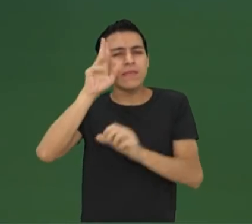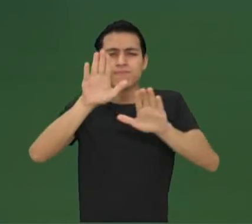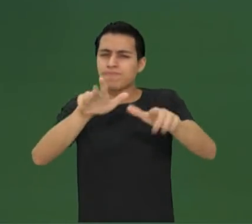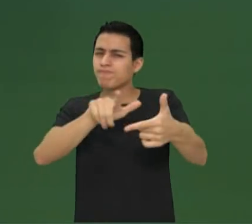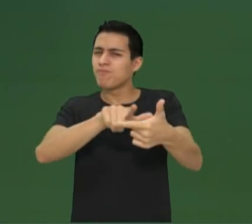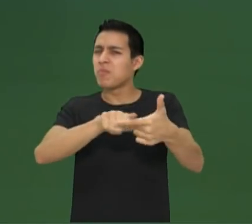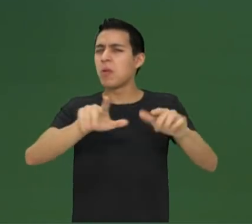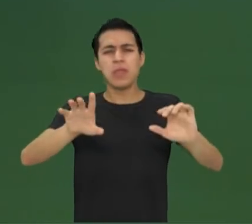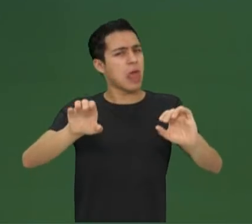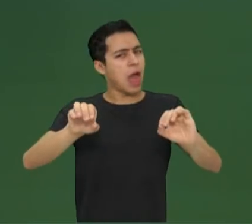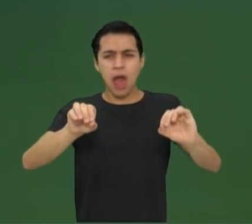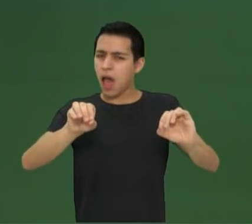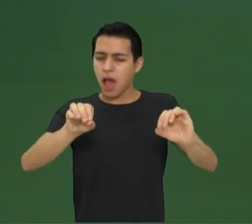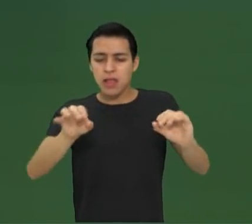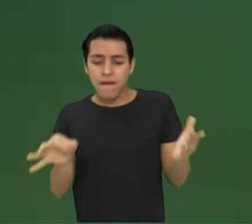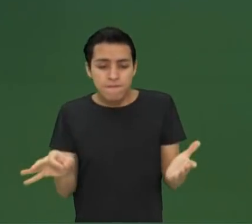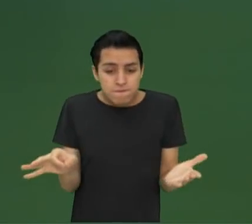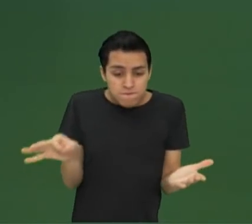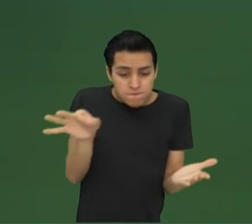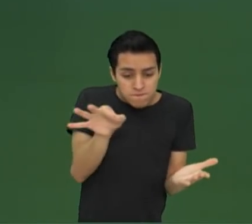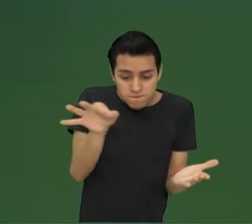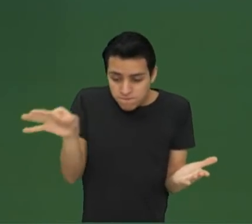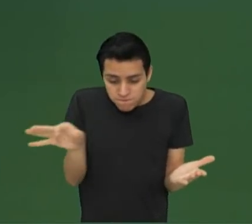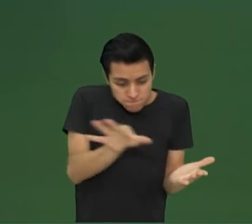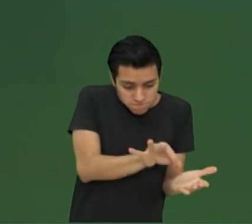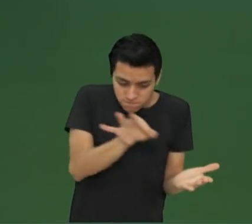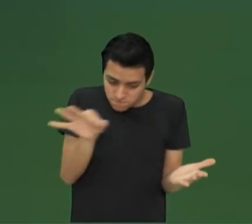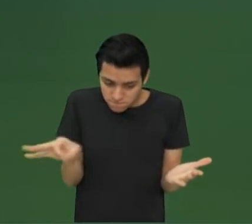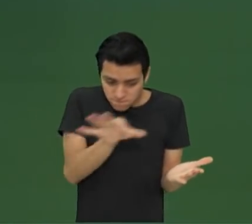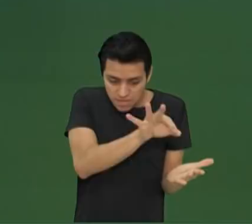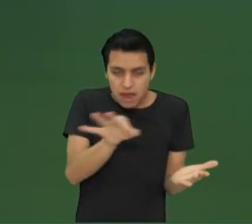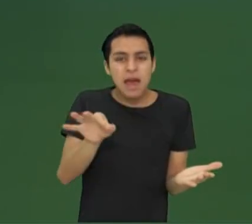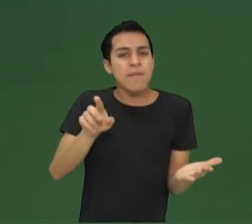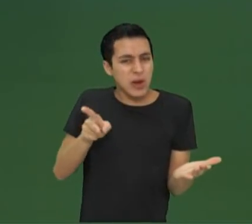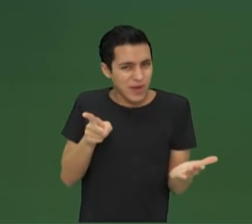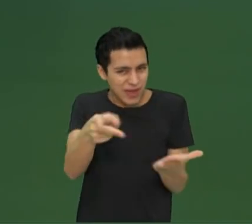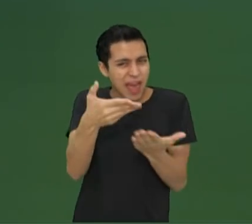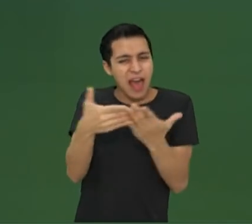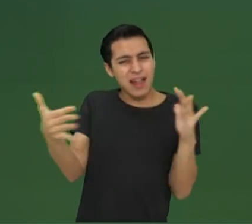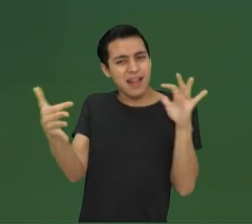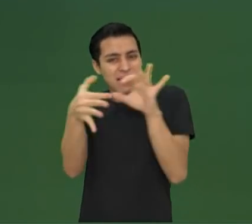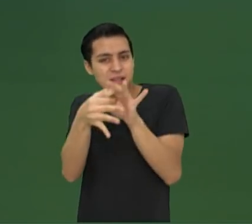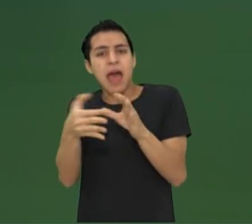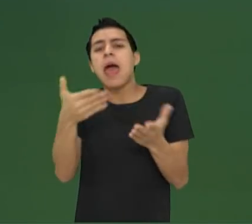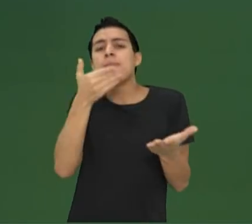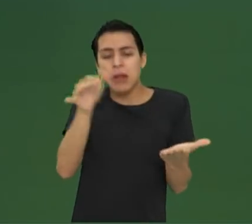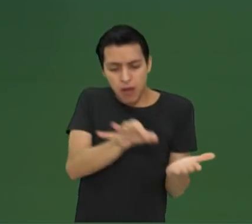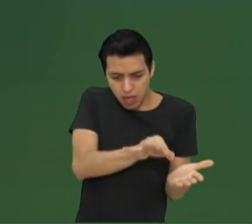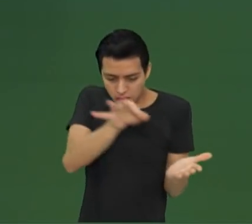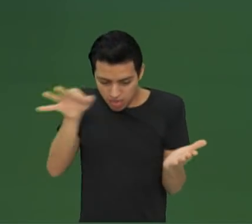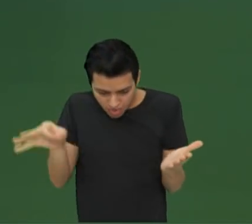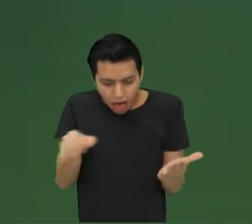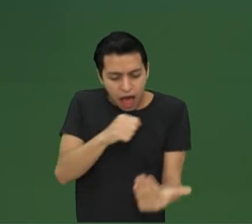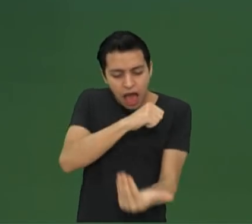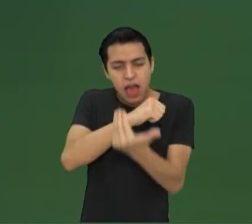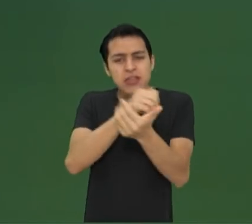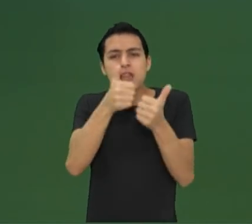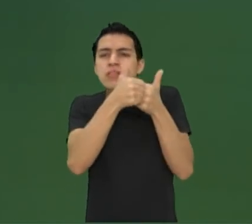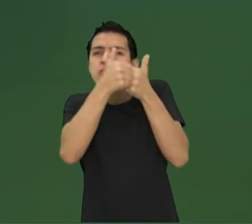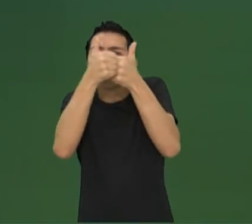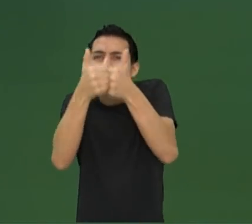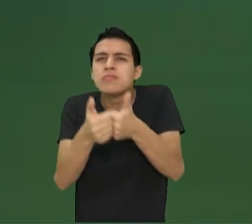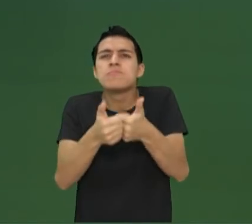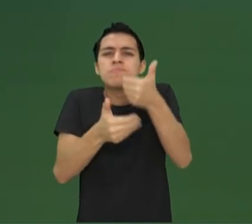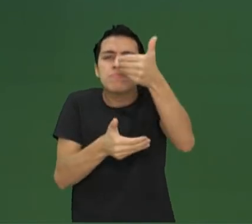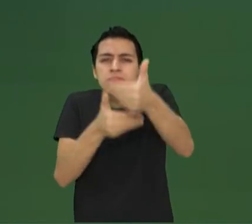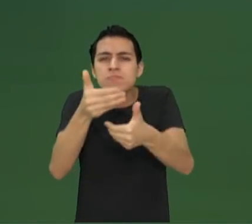você voltar a matéria para poder dar continuidade na matéria de hoje. É melhor que você volte e consiga acompanhar do que você